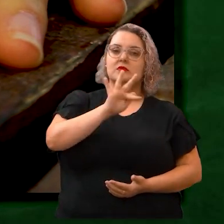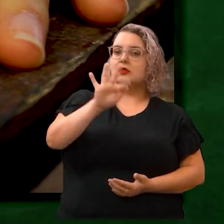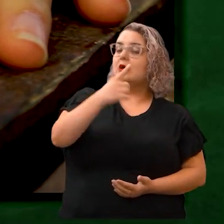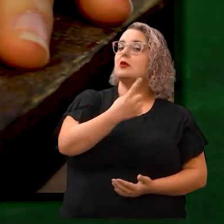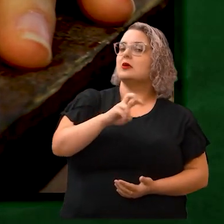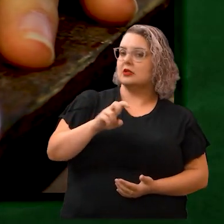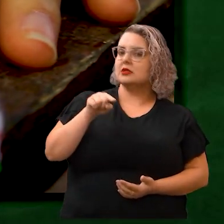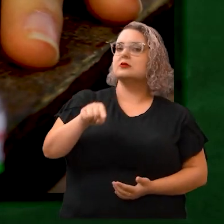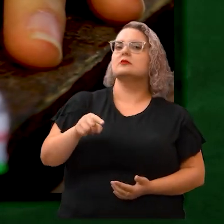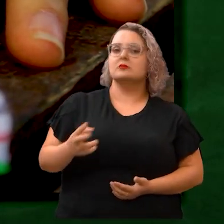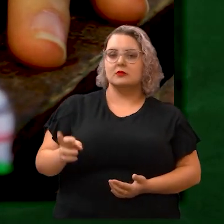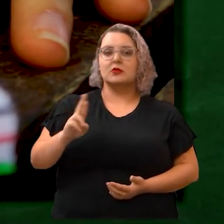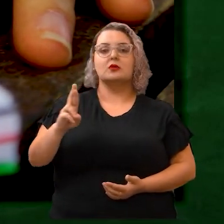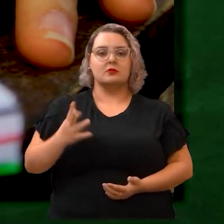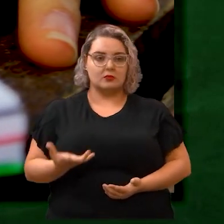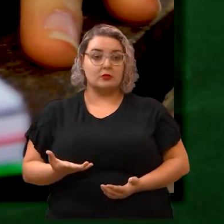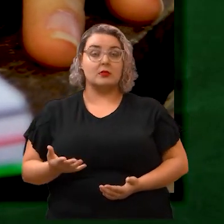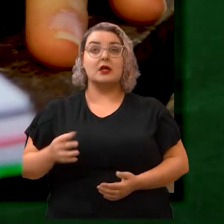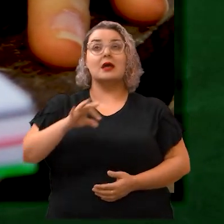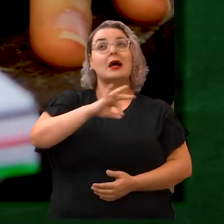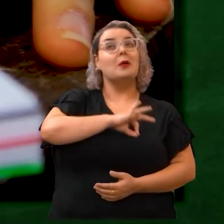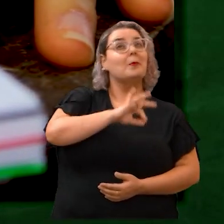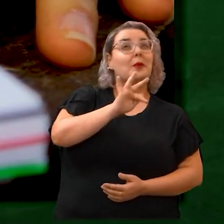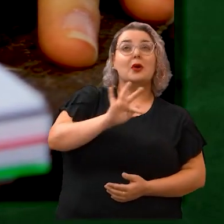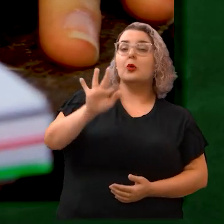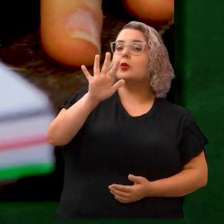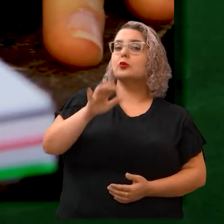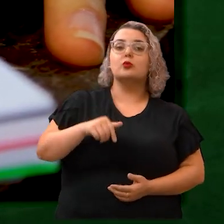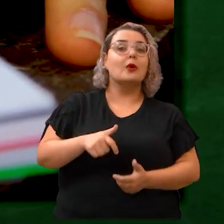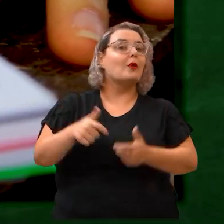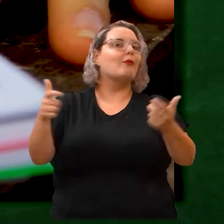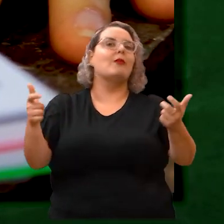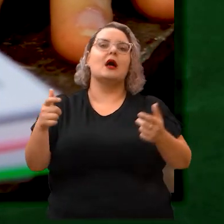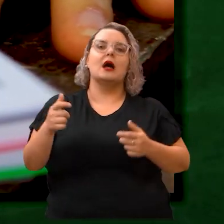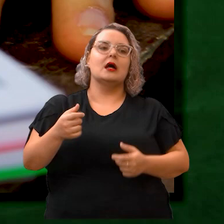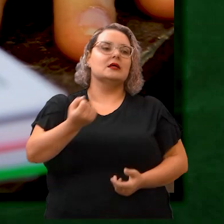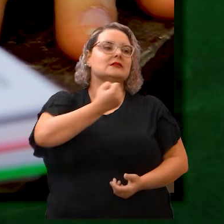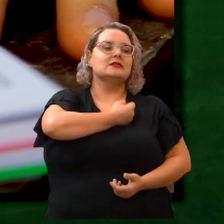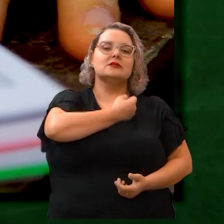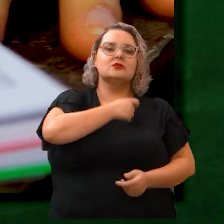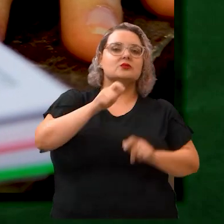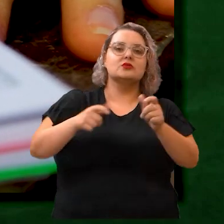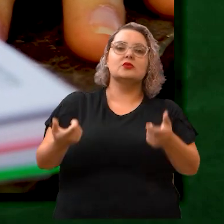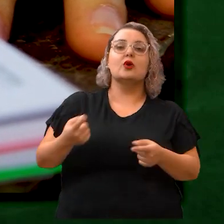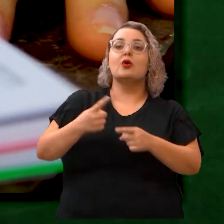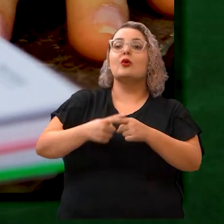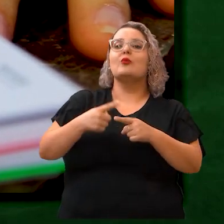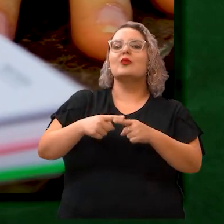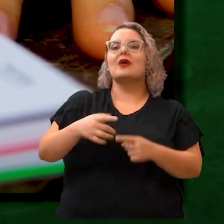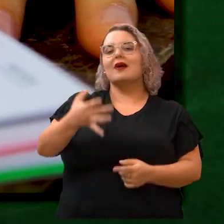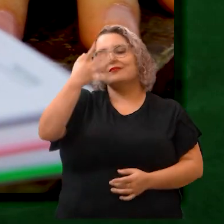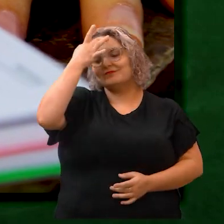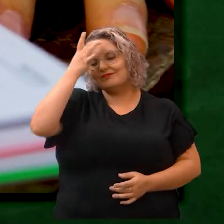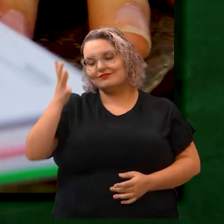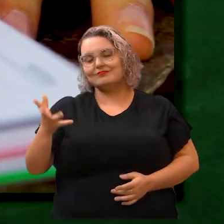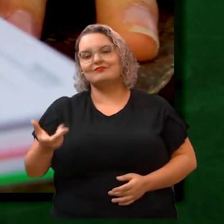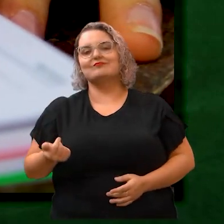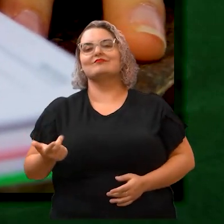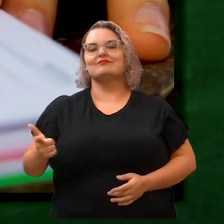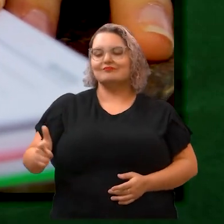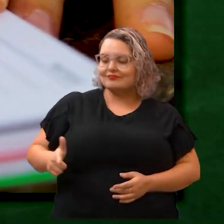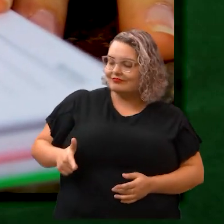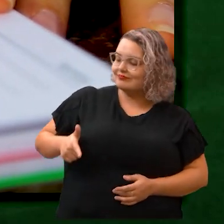15 mil também bastante escutado mas a Polícia Federal Não é assim o mais disputado em número de pessoas por causa da vocação